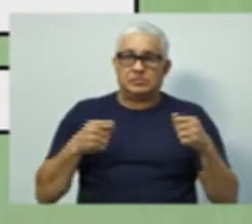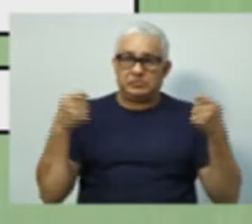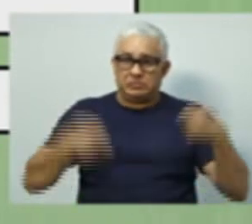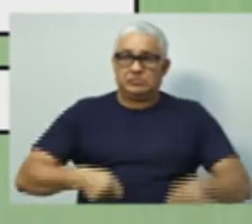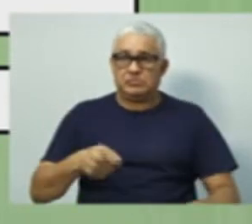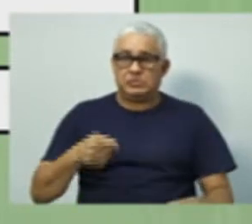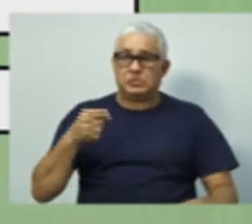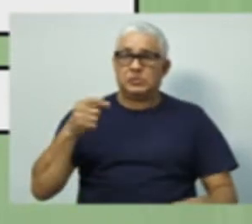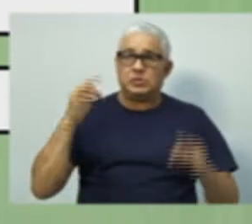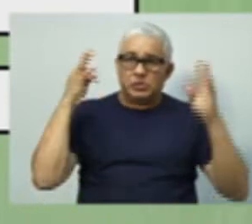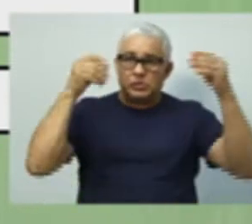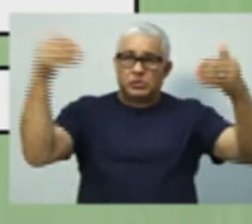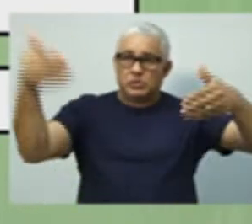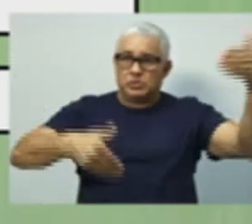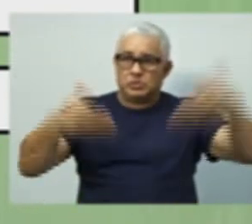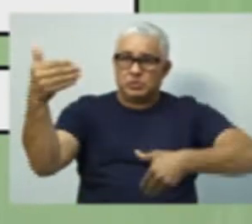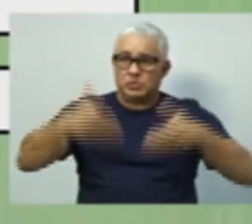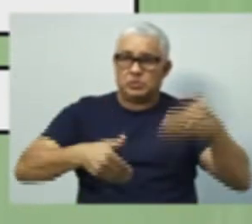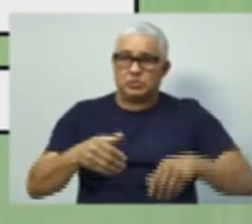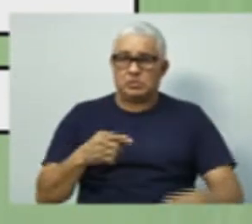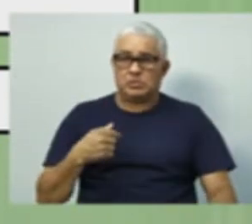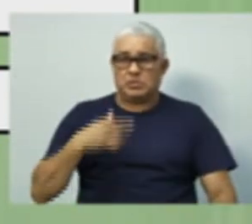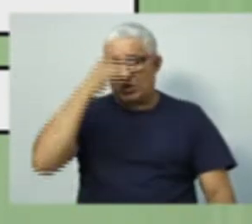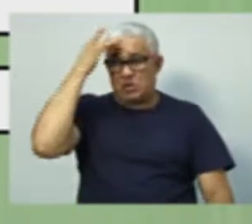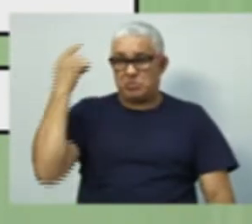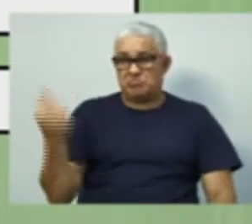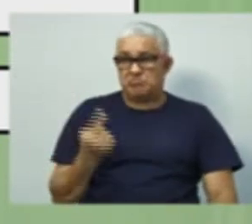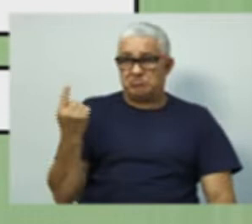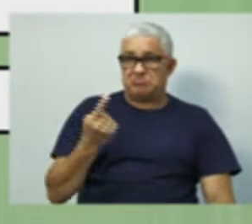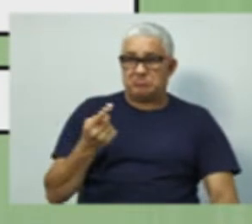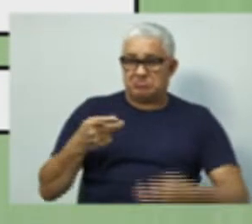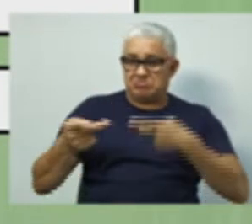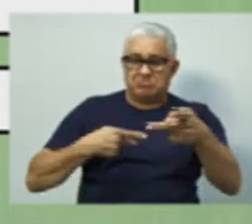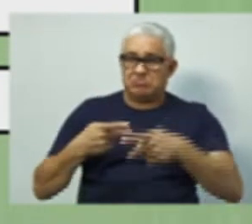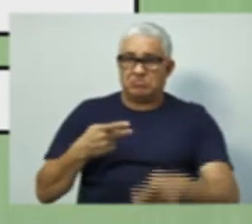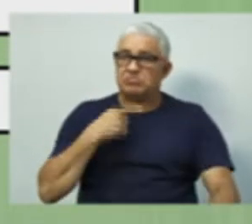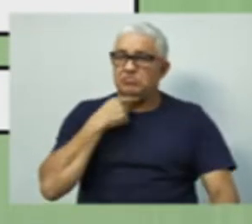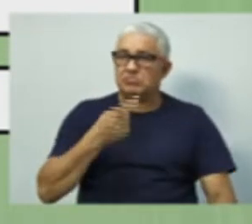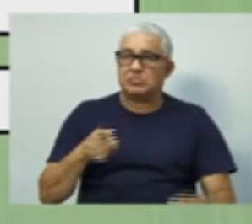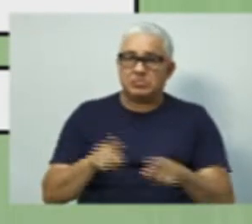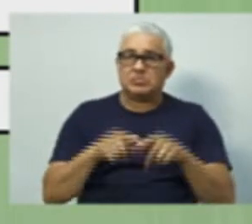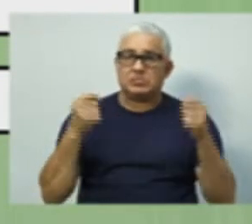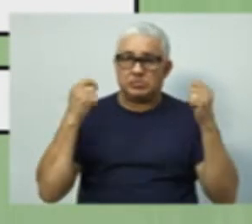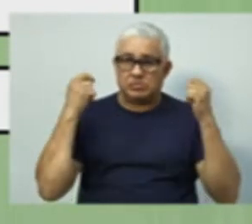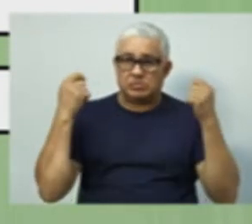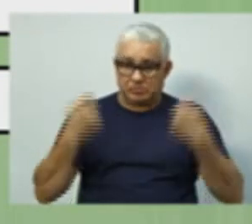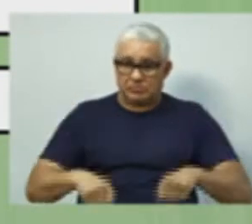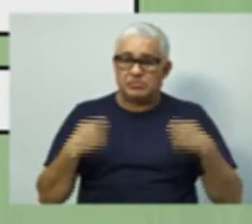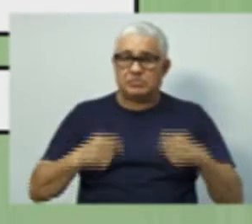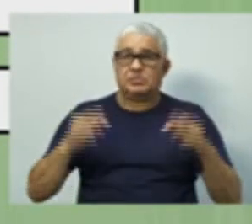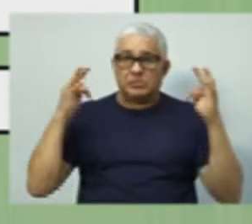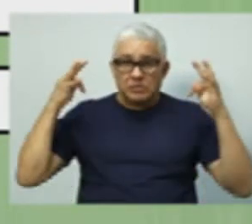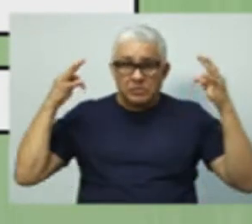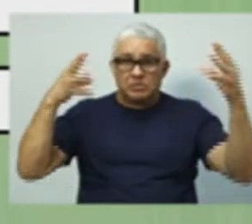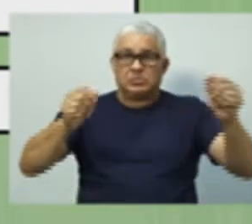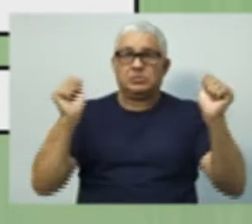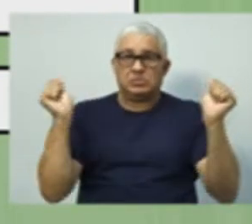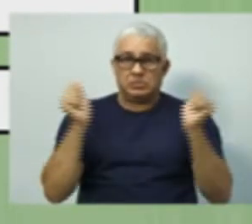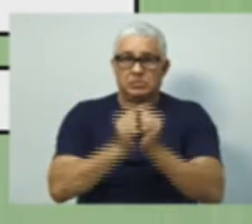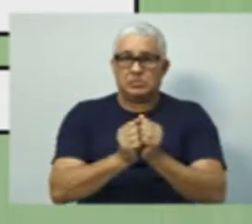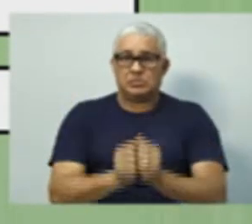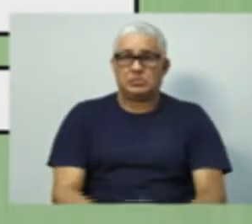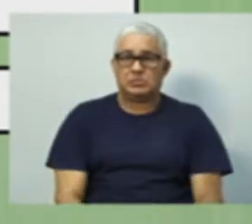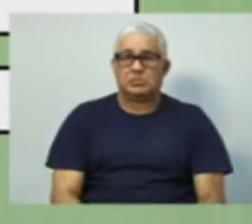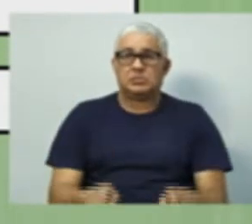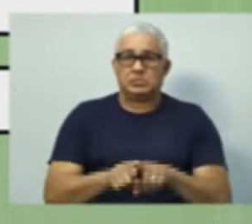numa instituição, num organismo, existe uma tendência de rejeição. Porque é algo novo, as pessoas têm medo de